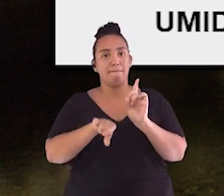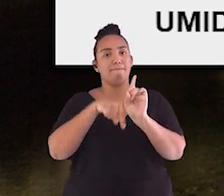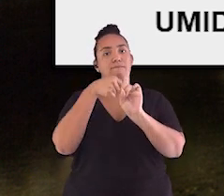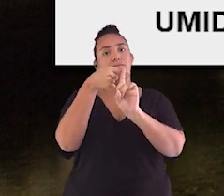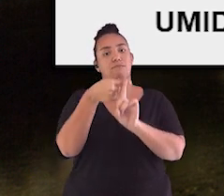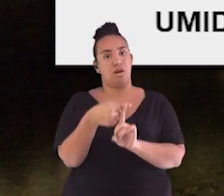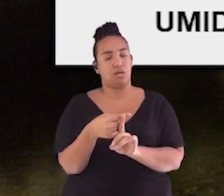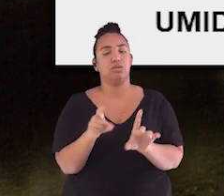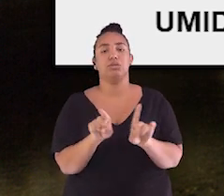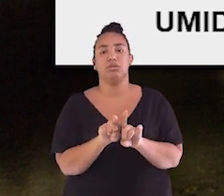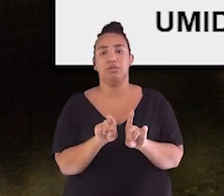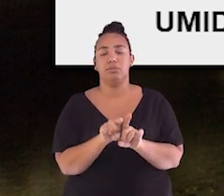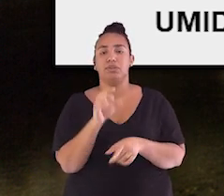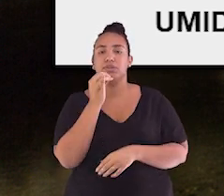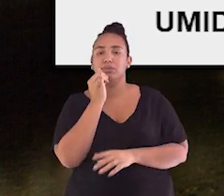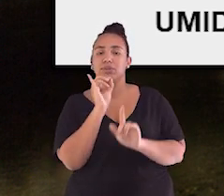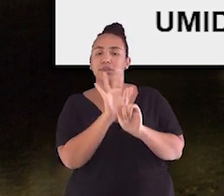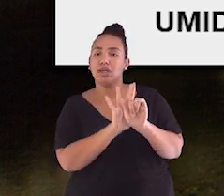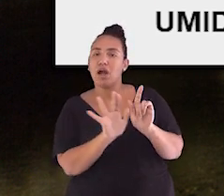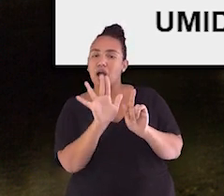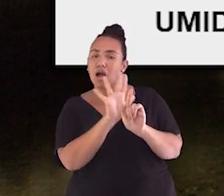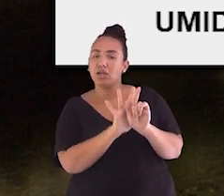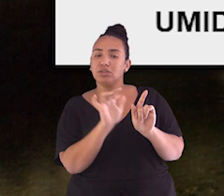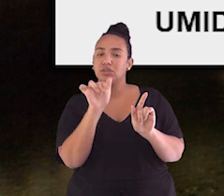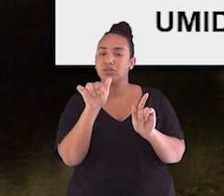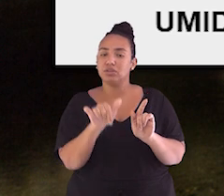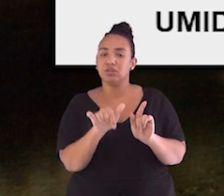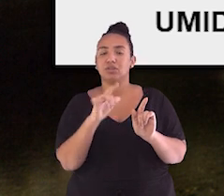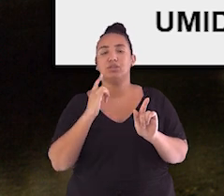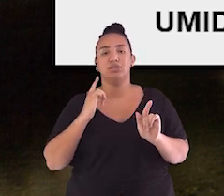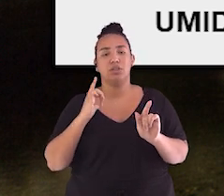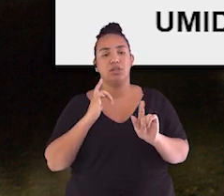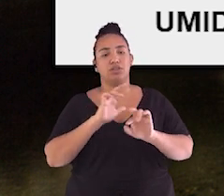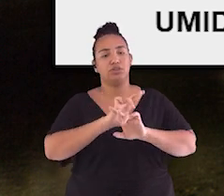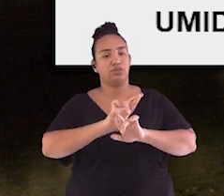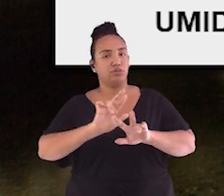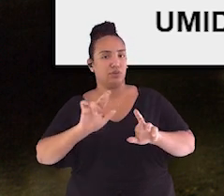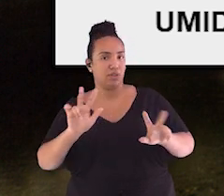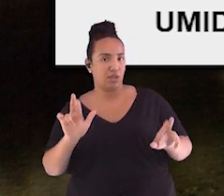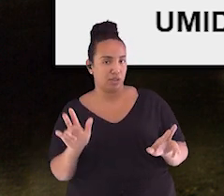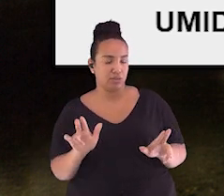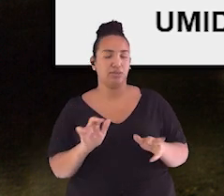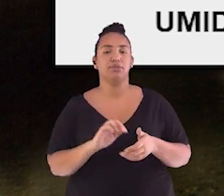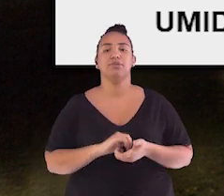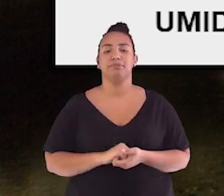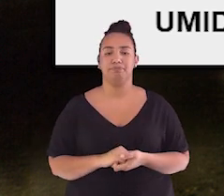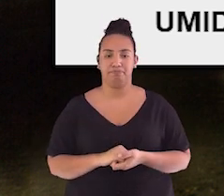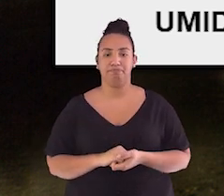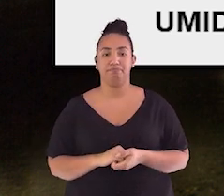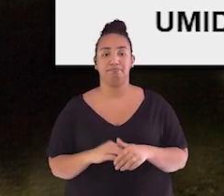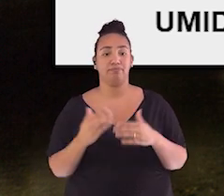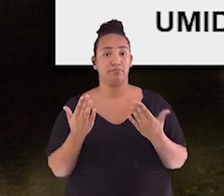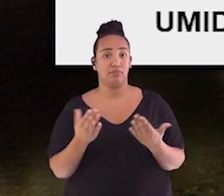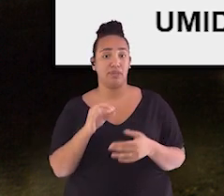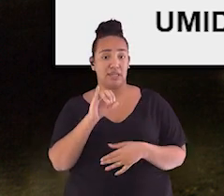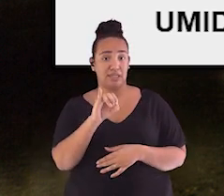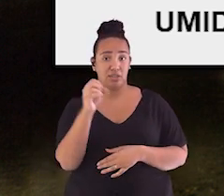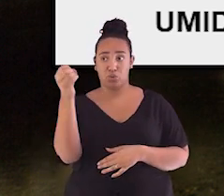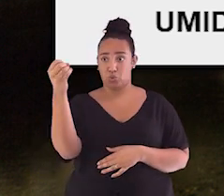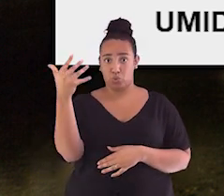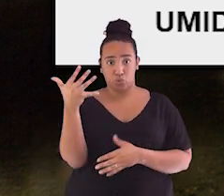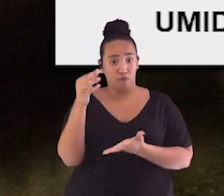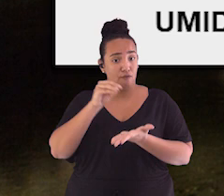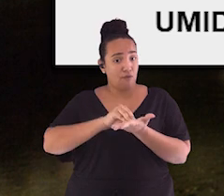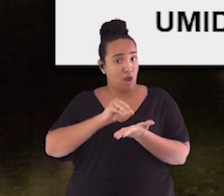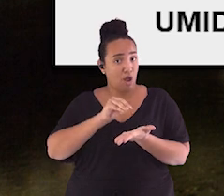certos gases que ocorrem em concentrações diferentes das registradas no exterior. A ausência de luz só permite o crescimento